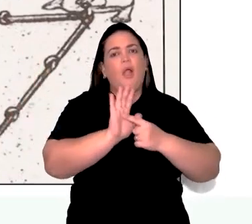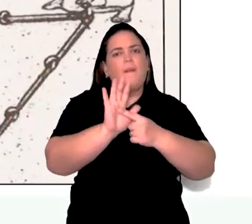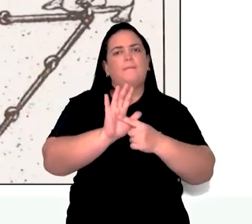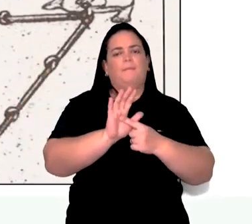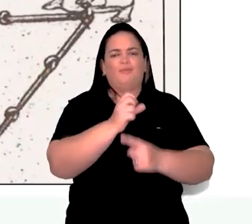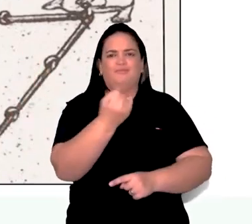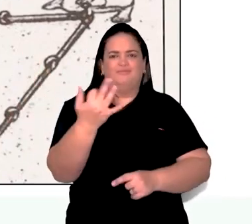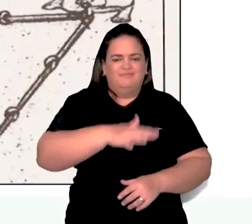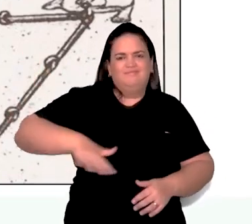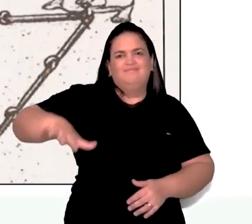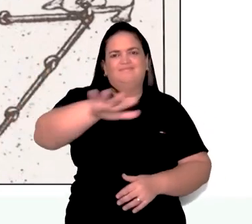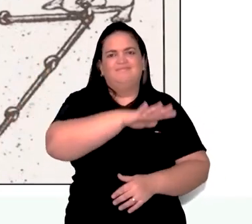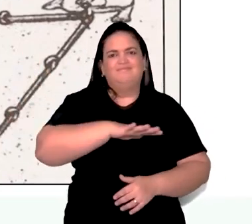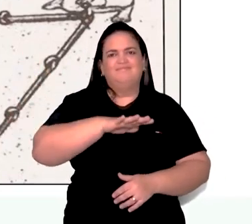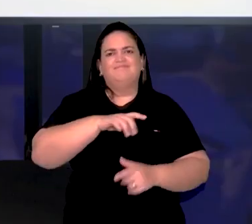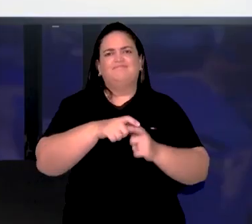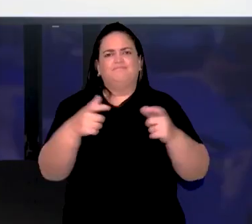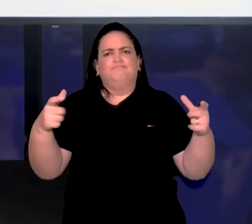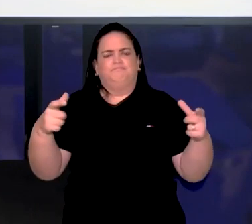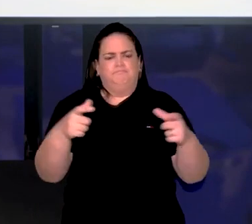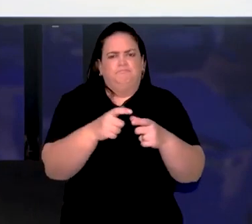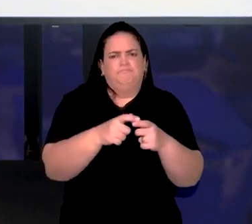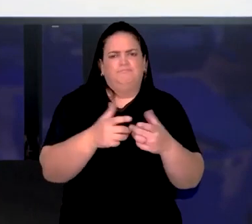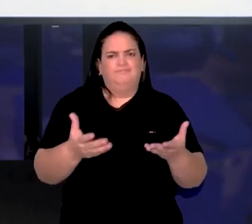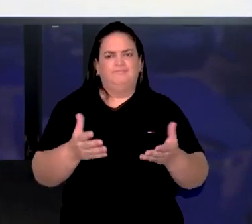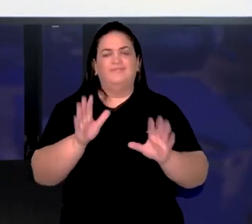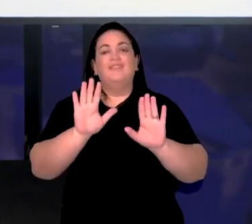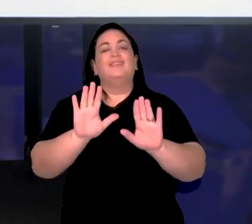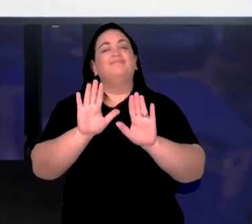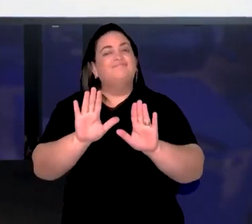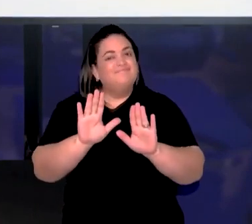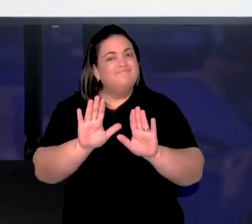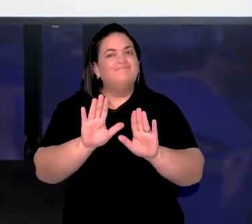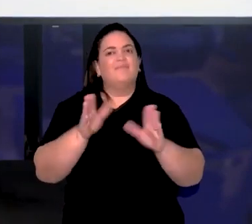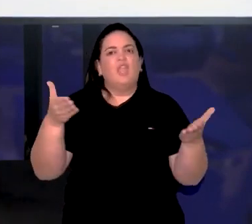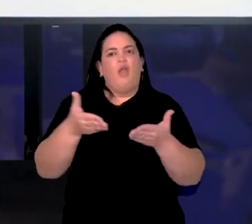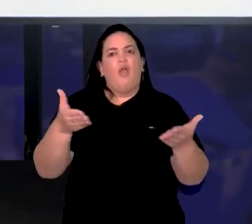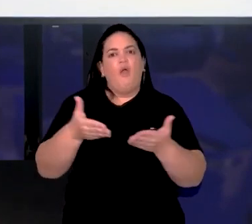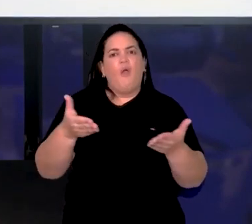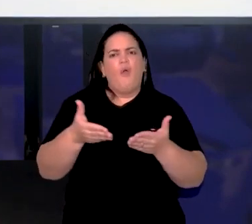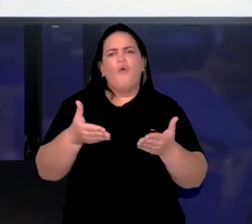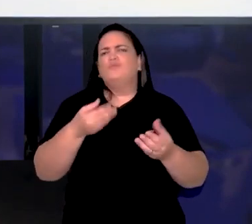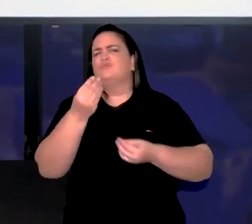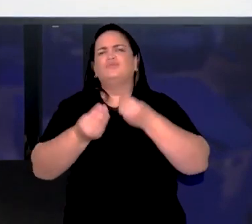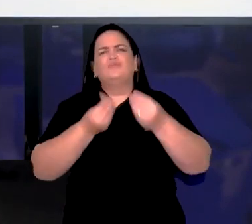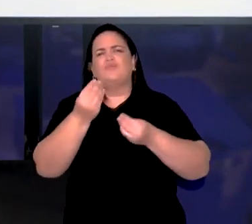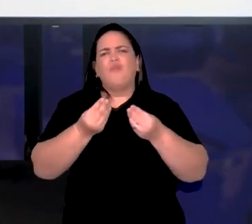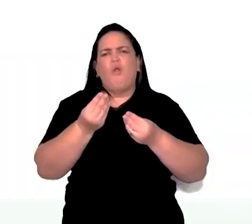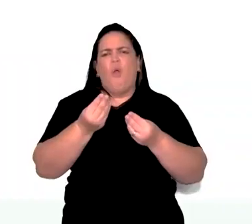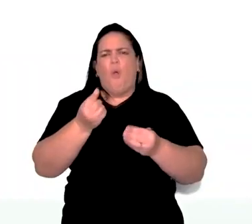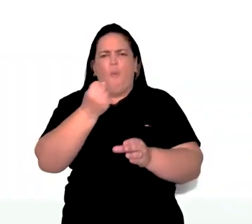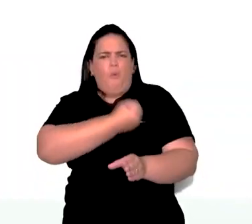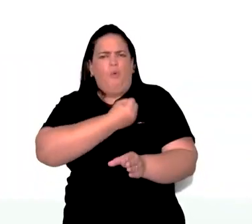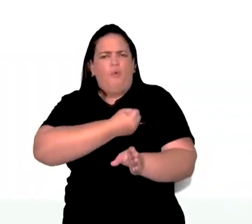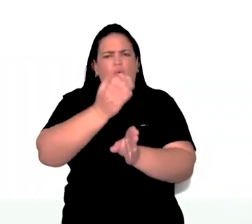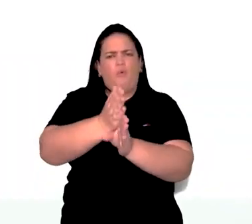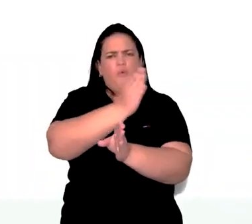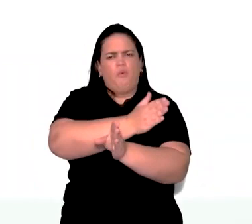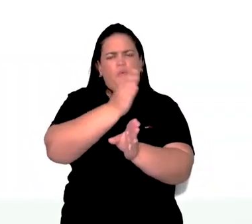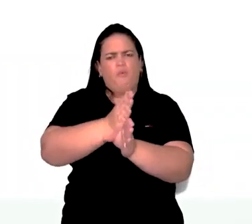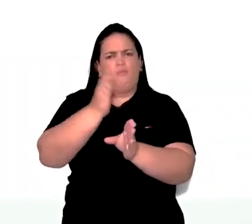terreno. Ah, professor, então, hoje em dia, como se compõe o número inteiro? Ele tem